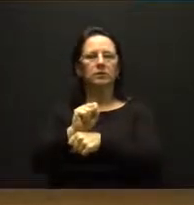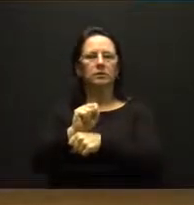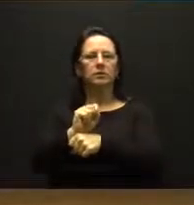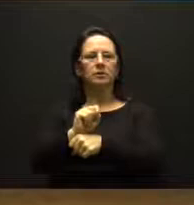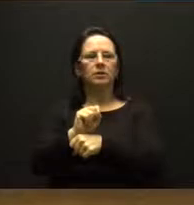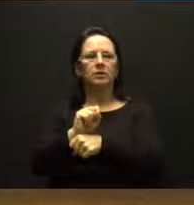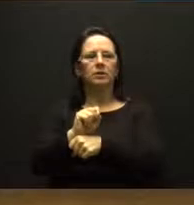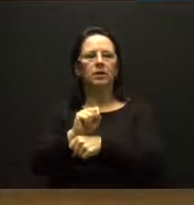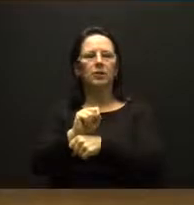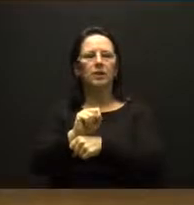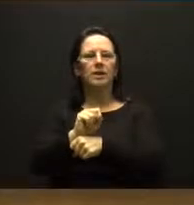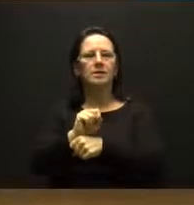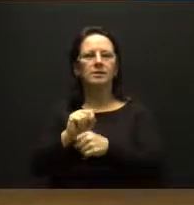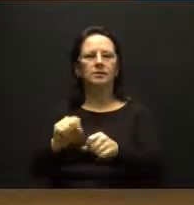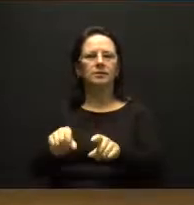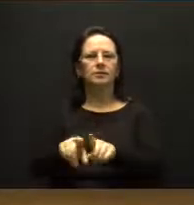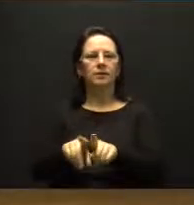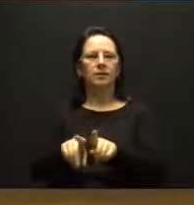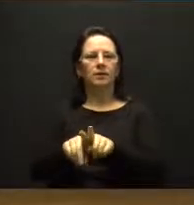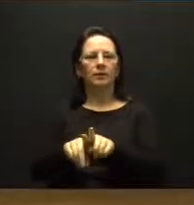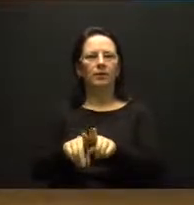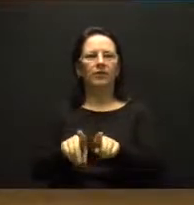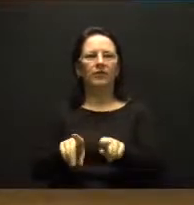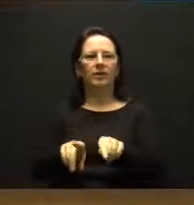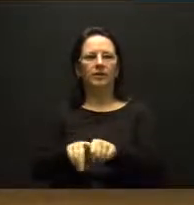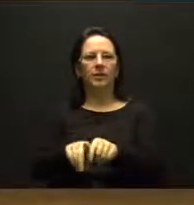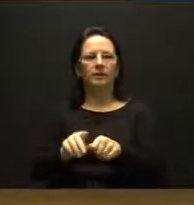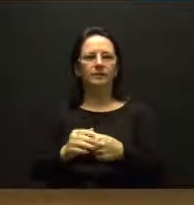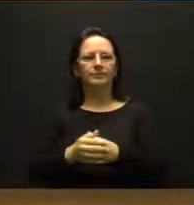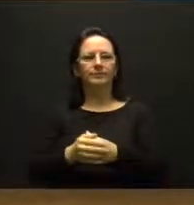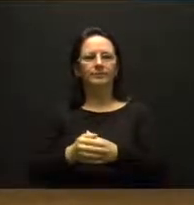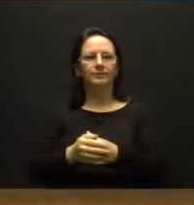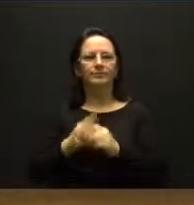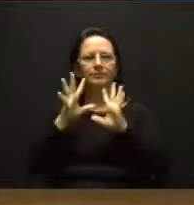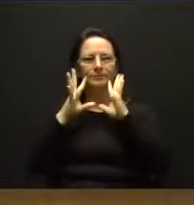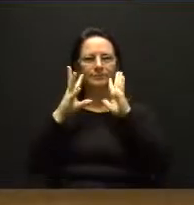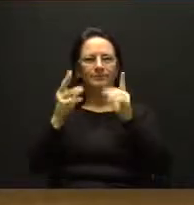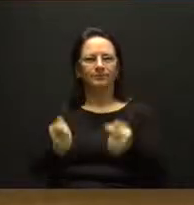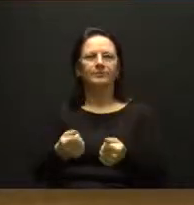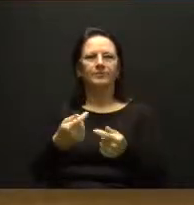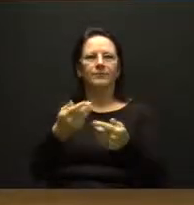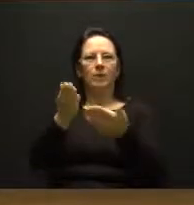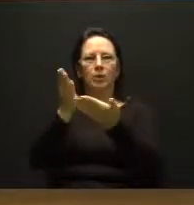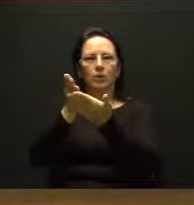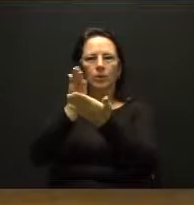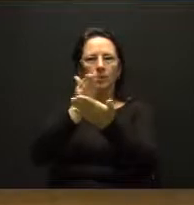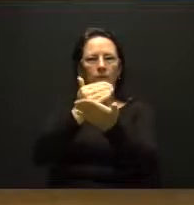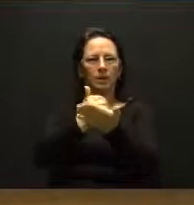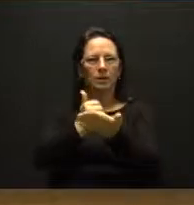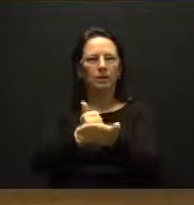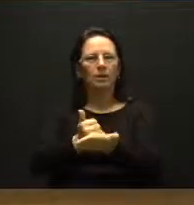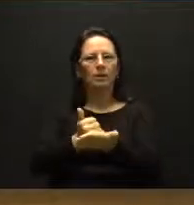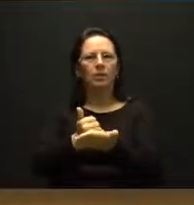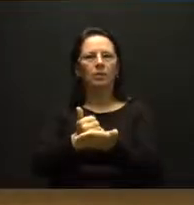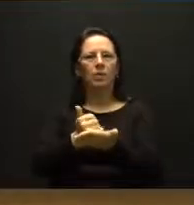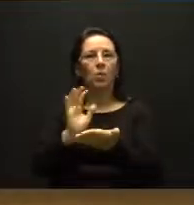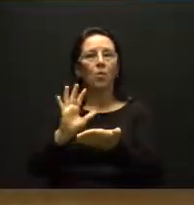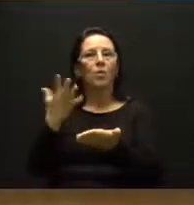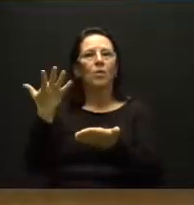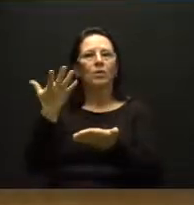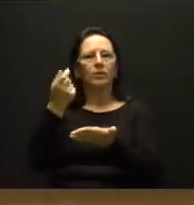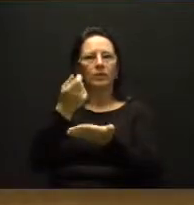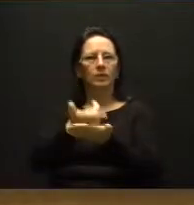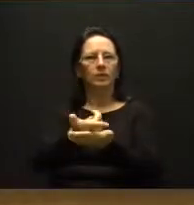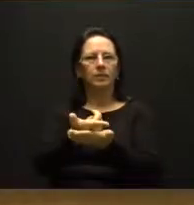da ação para que possamos fazer uma definição como é quantas parcelas se pagam e quando será paz